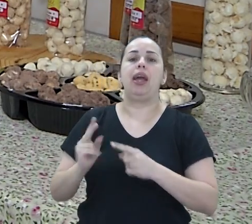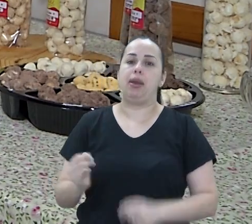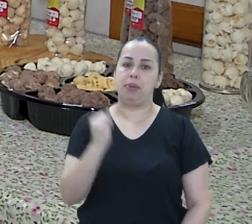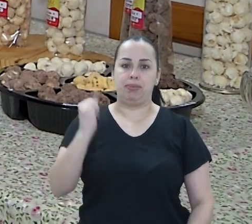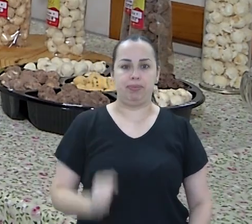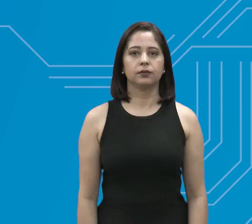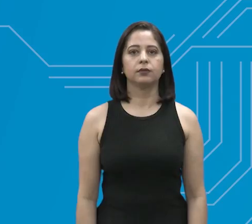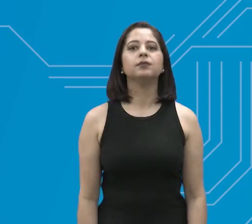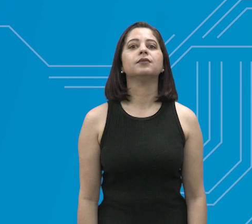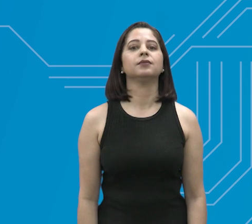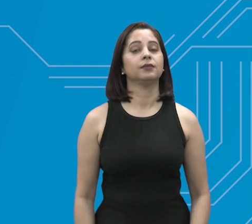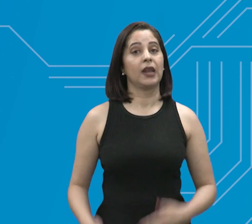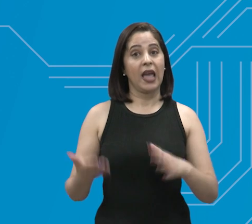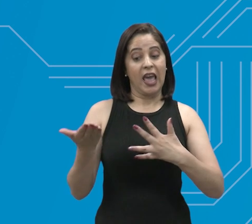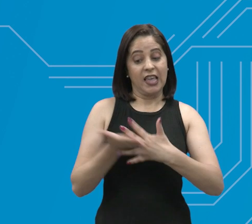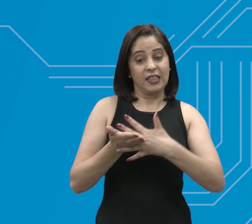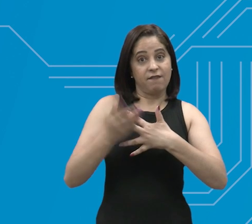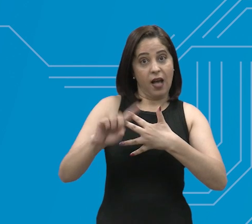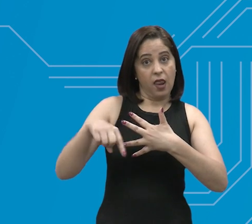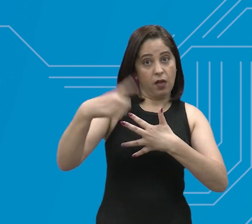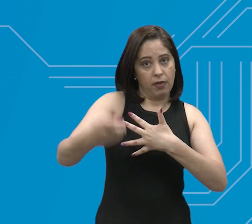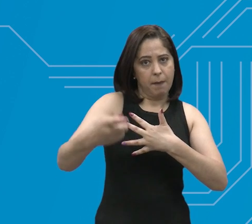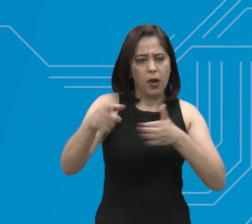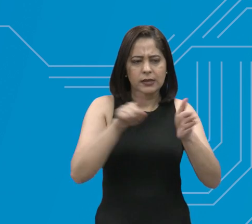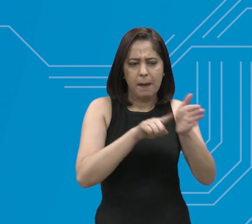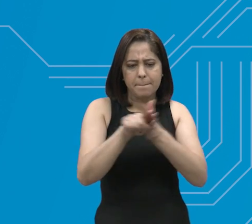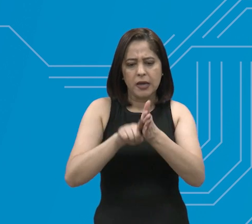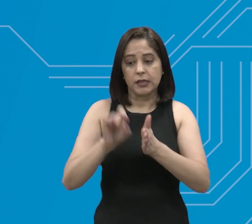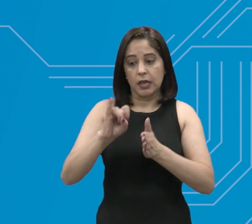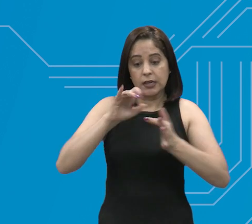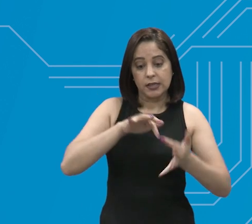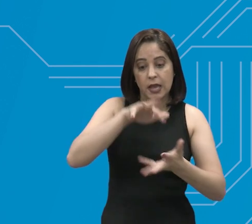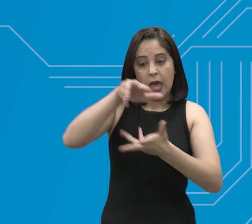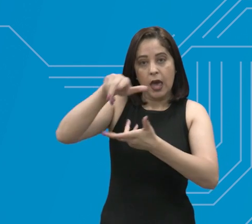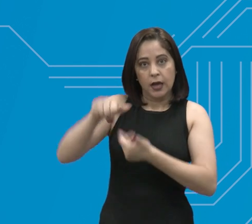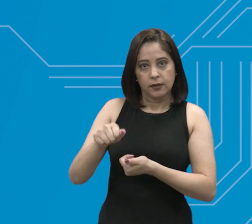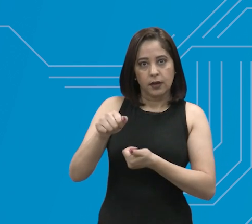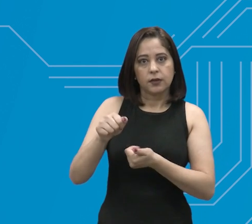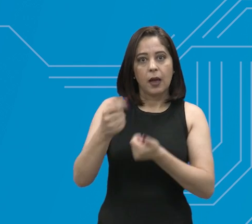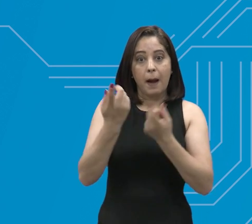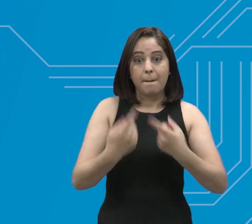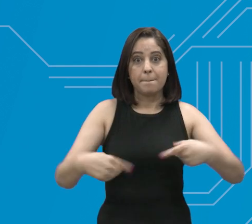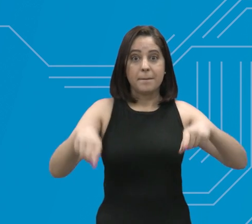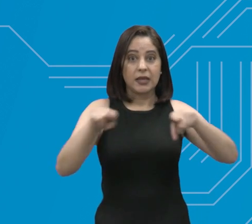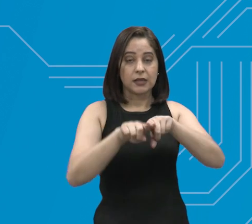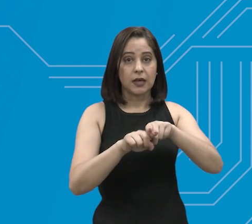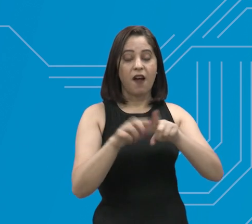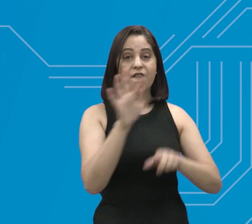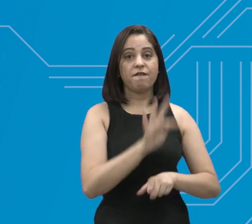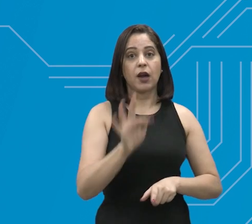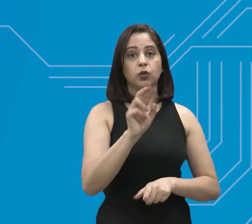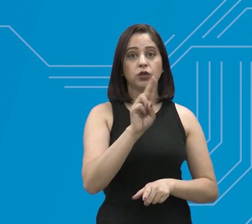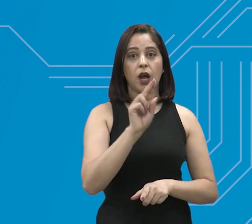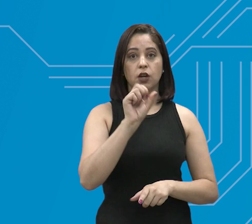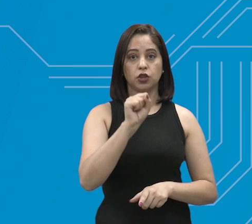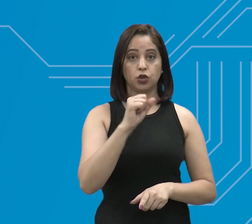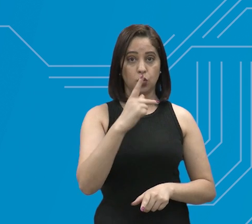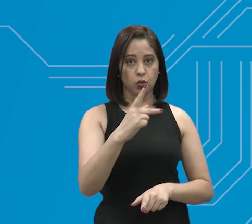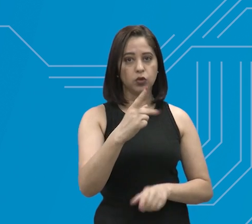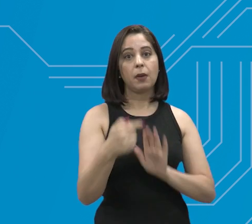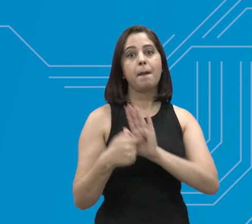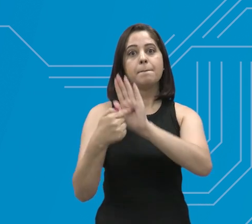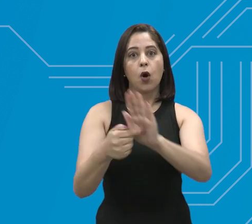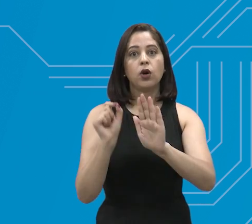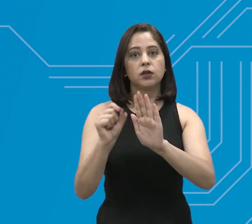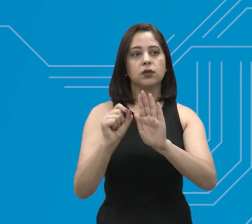mulheres empreendedoras. A seguir, estudo internacional realizado em parceria com pesquisadores da USP mostra a